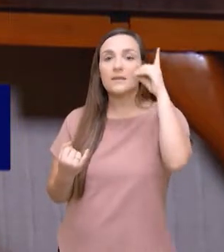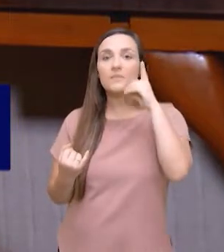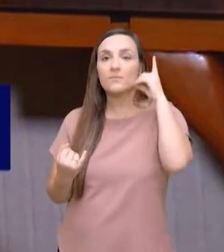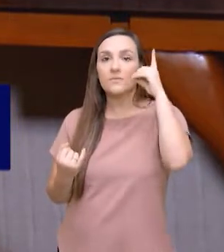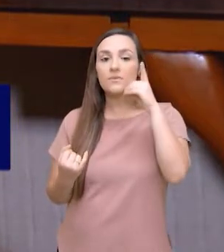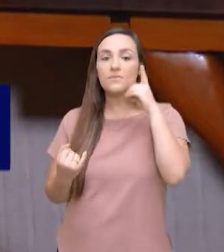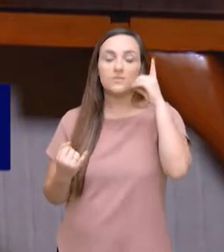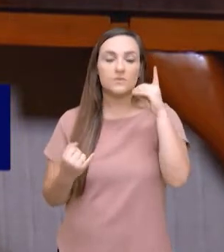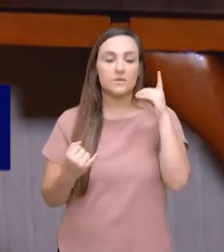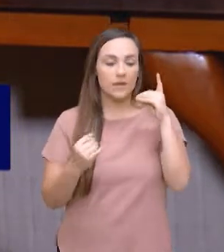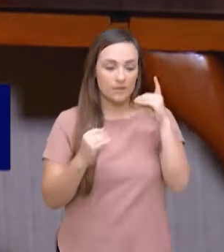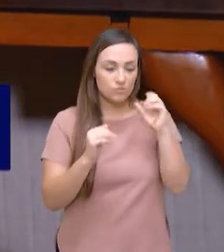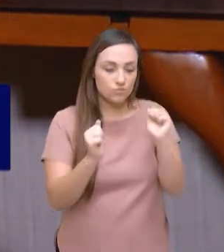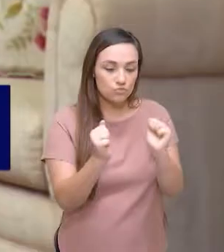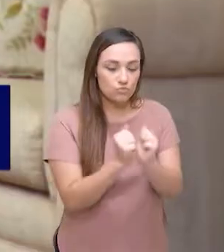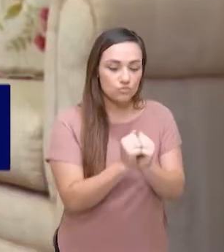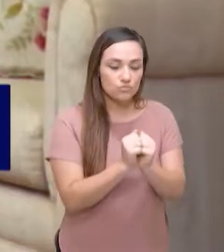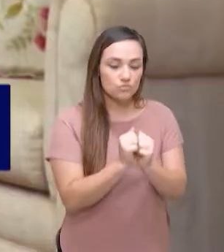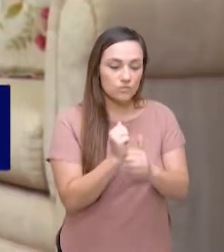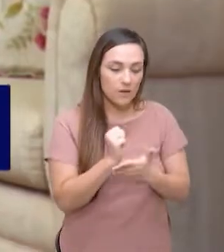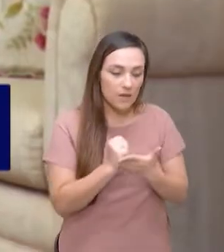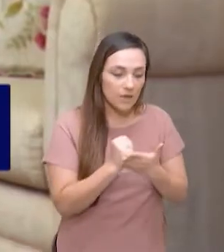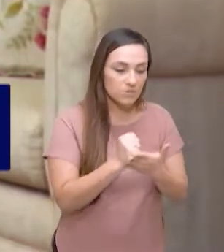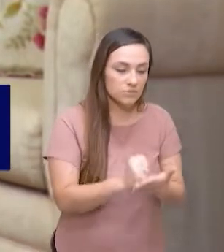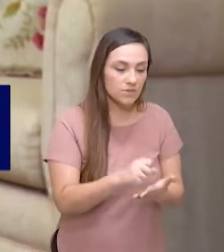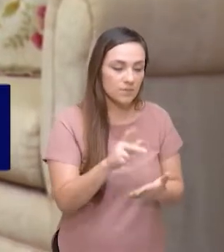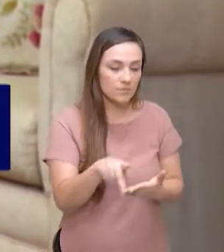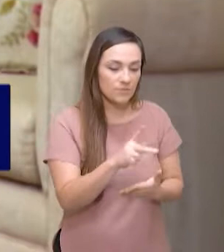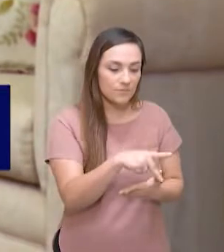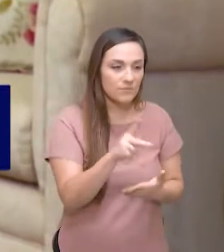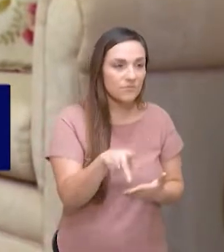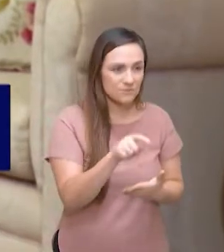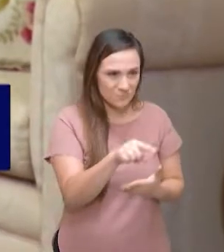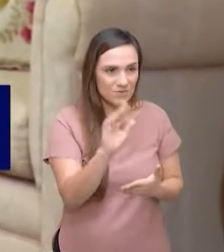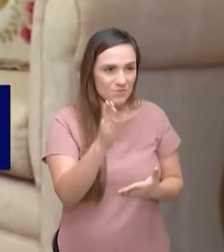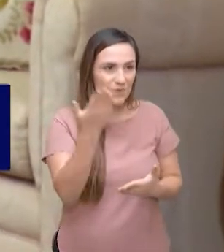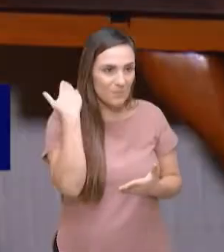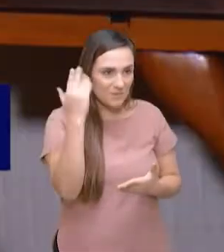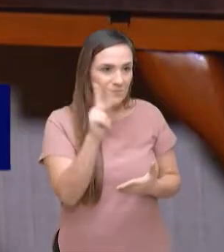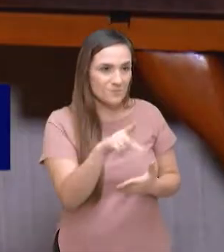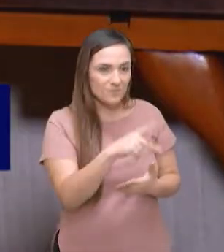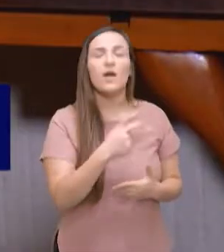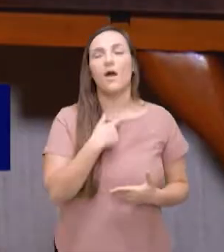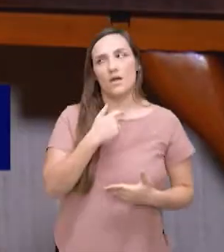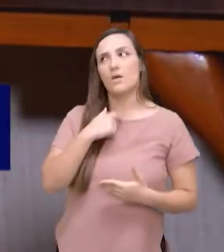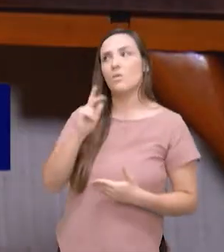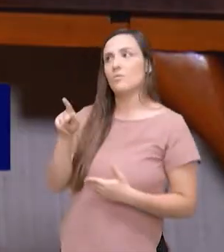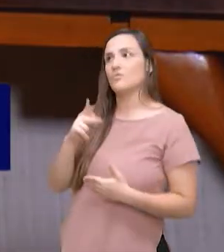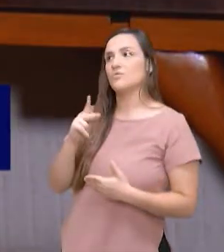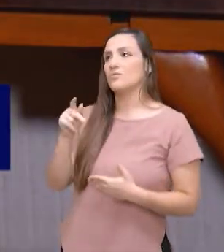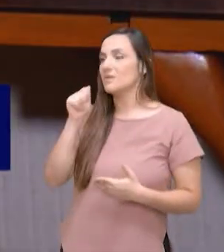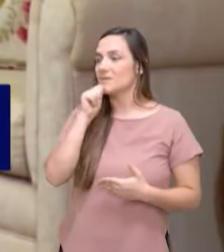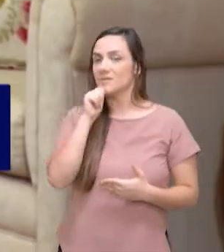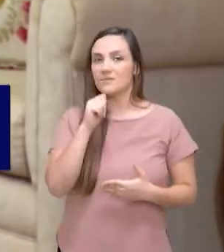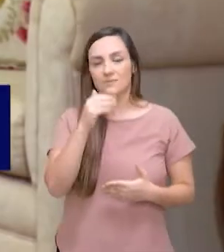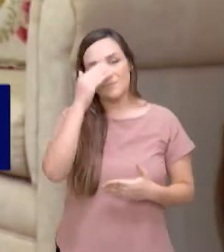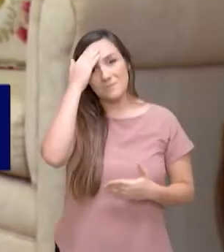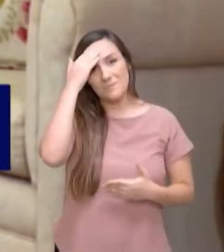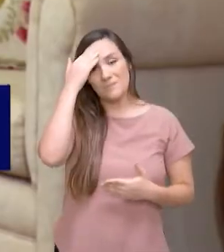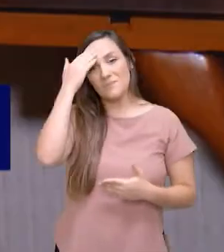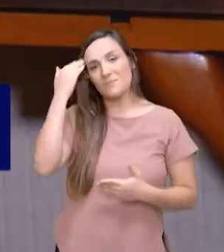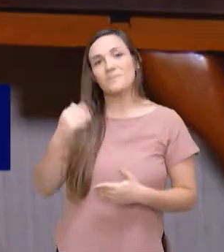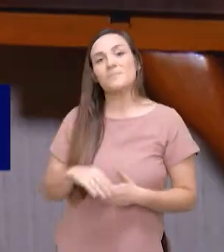deputado dos professores. Você foi professor ou é Sou professor até hoje. Eu me permito contar o detalhe. Como